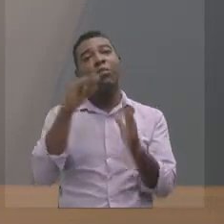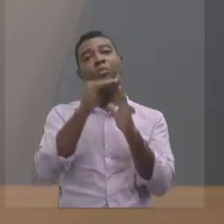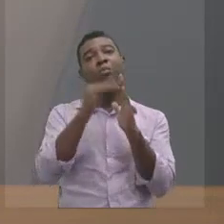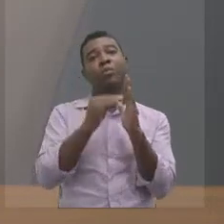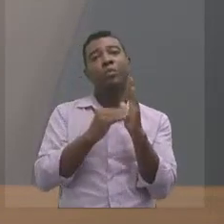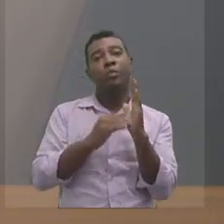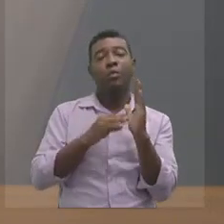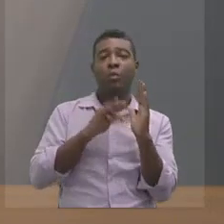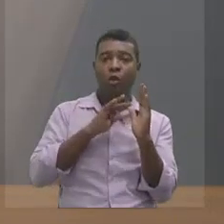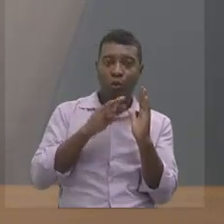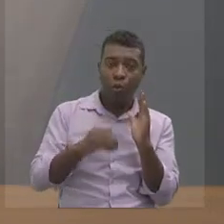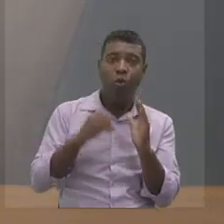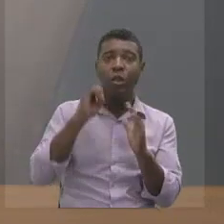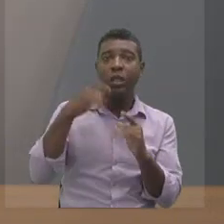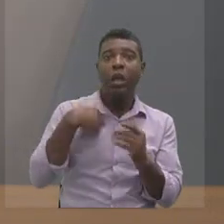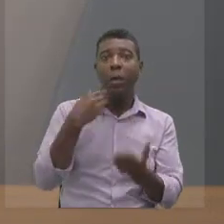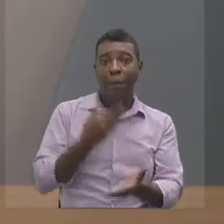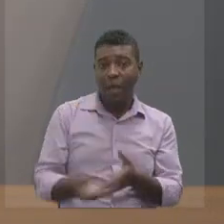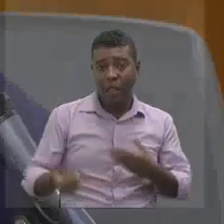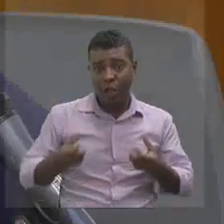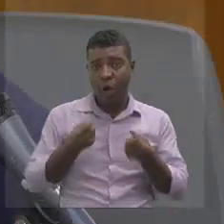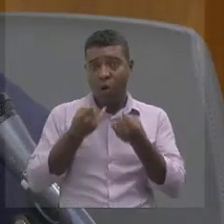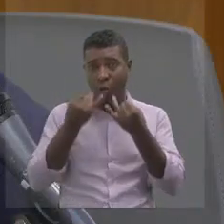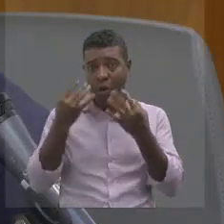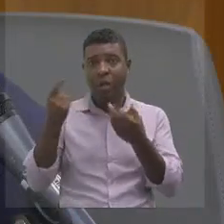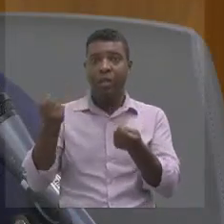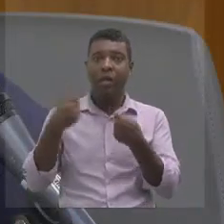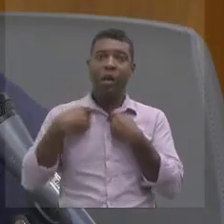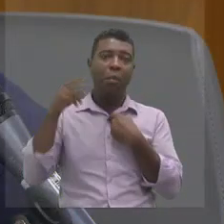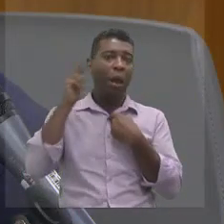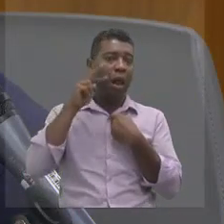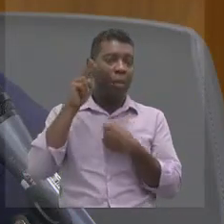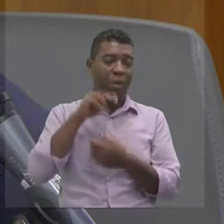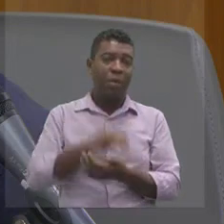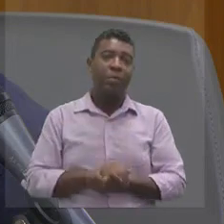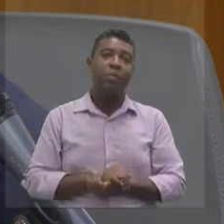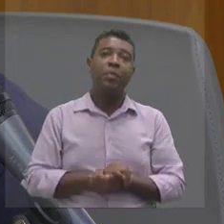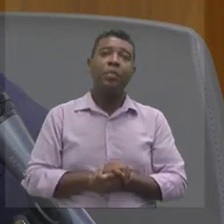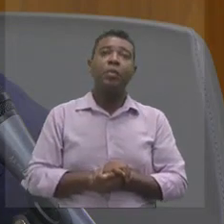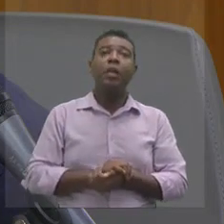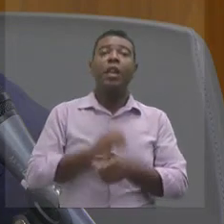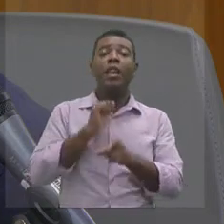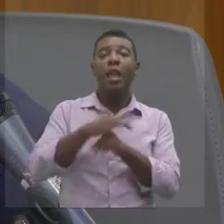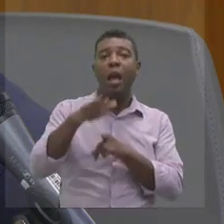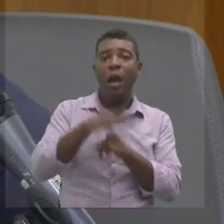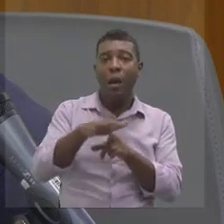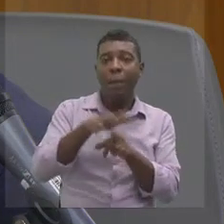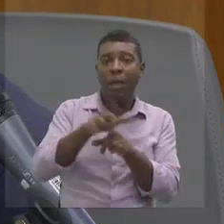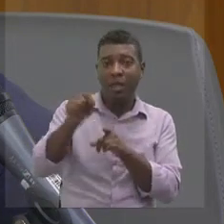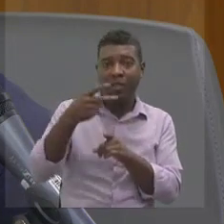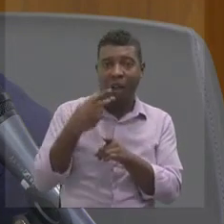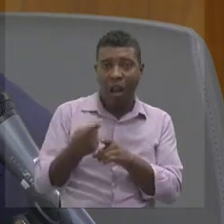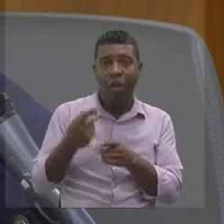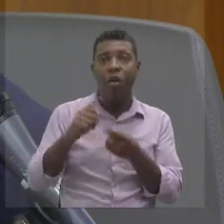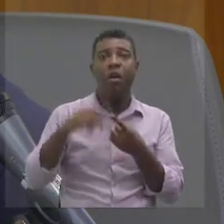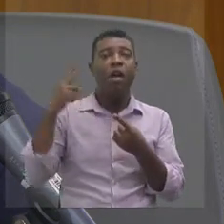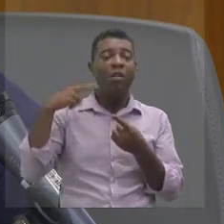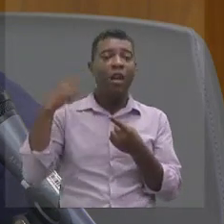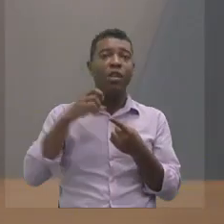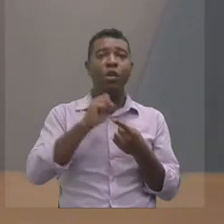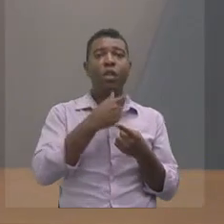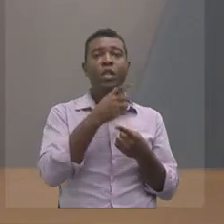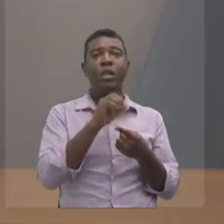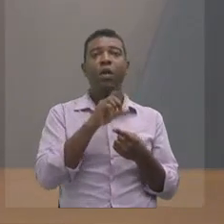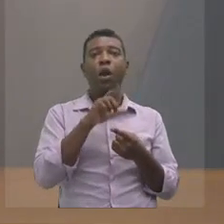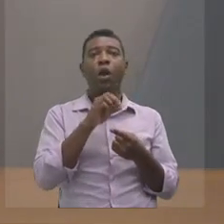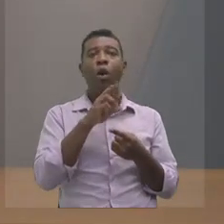avançada só perdeu alguma coisa você me relembra Então acho que em relação as demandas que se mencionou né dos vereadores ali de São Lourenço Pouso Alto acho